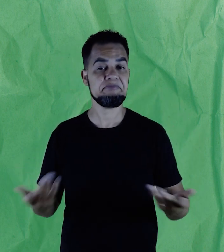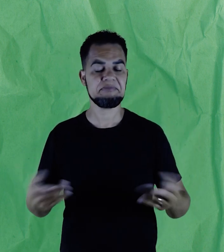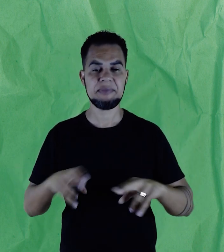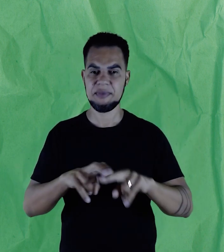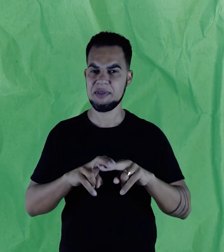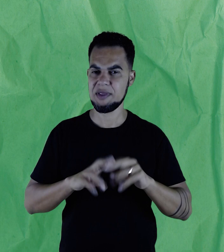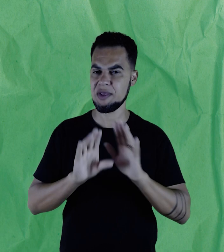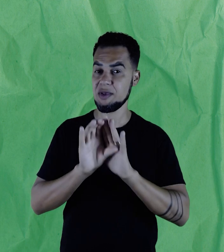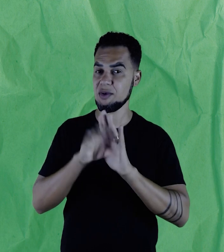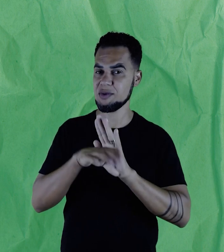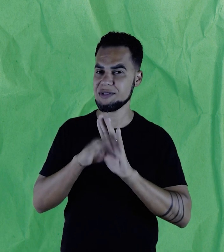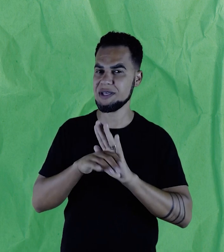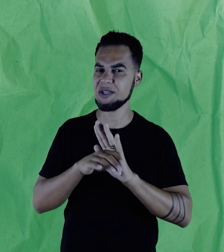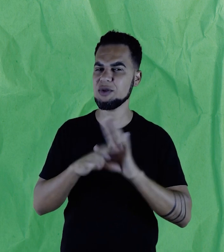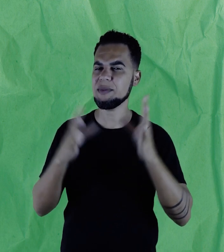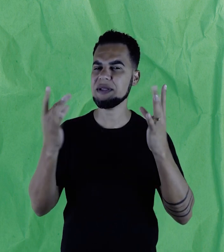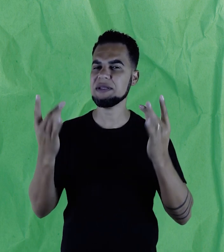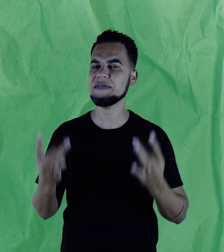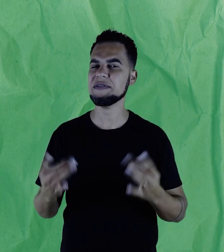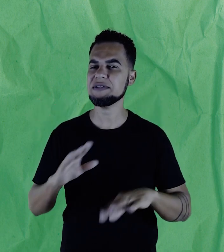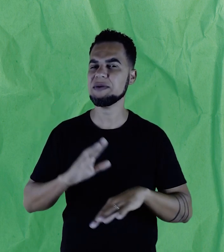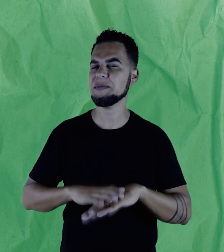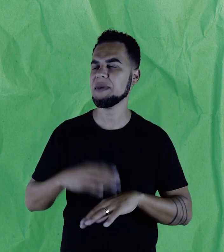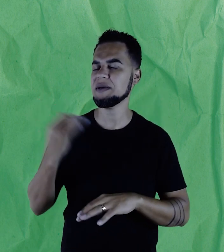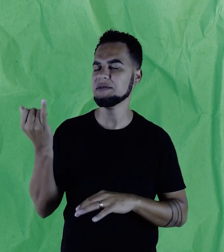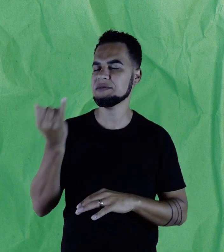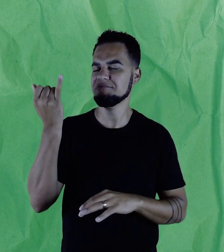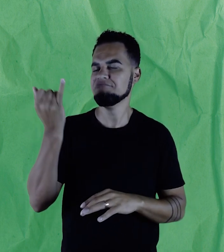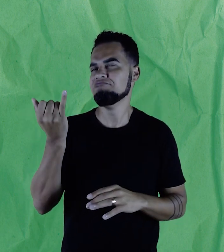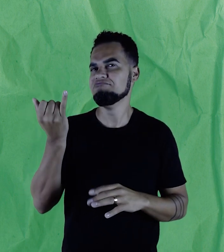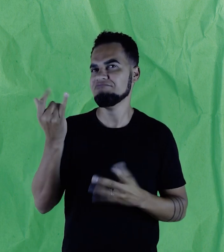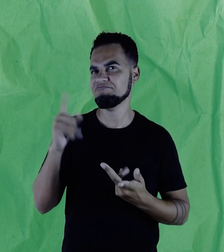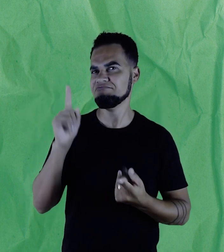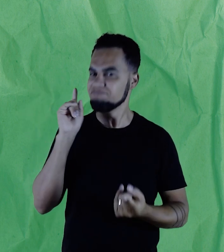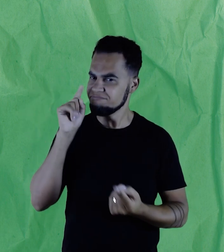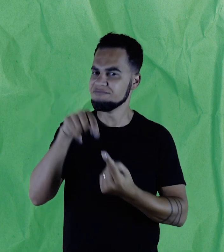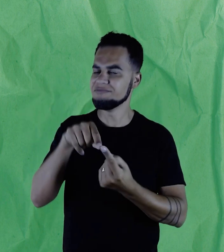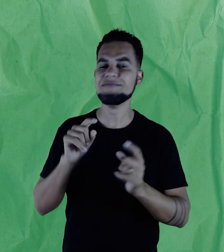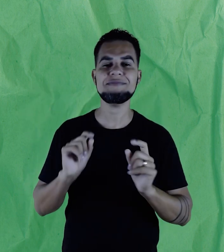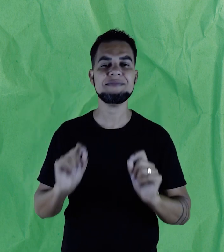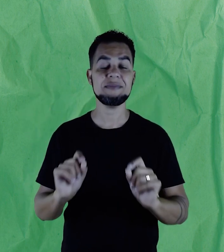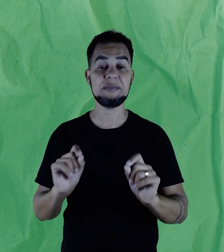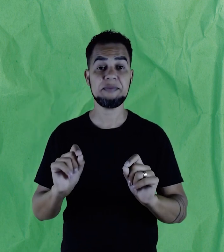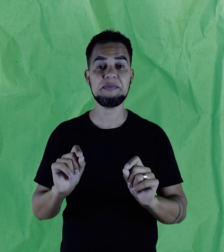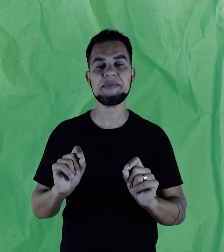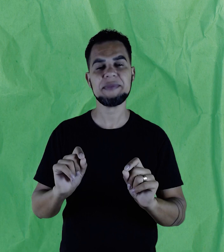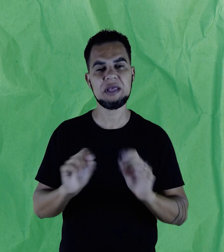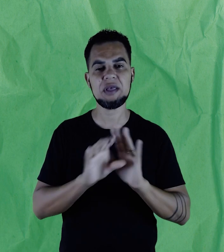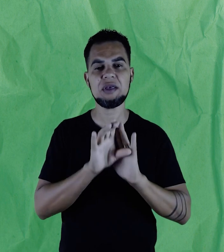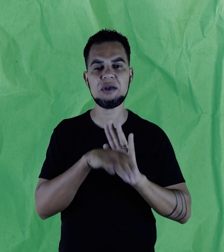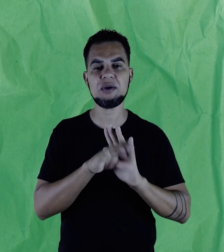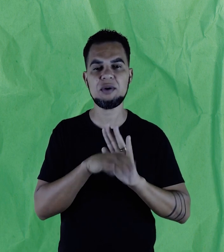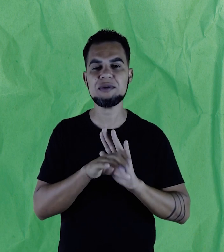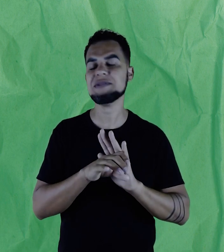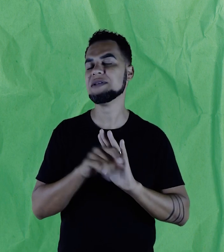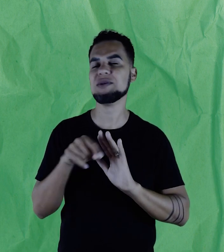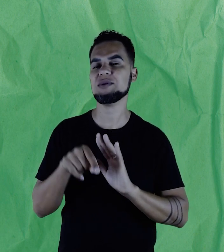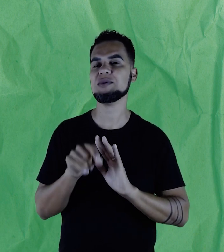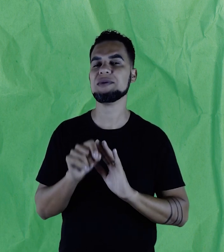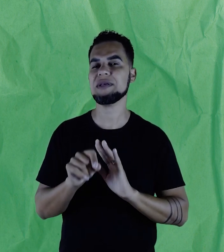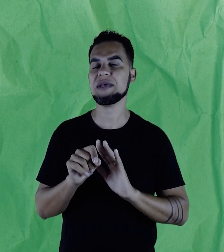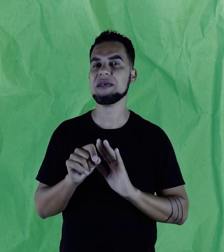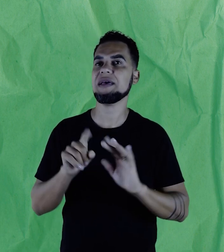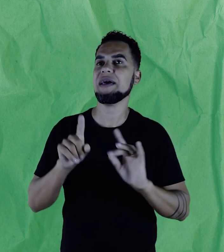conceito, uma das definições mais apropriadas para as figuras de linguagem é exatamente a que as conceitua como um desvio, isso é,